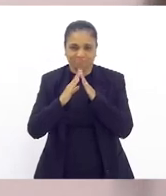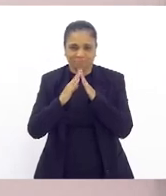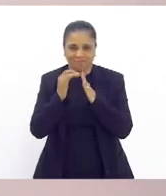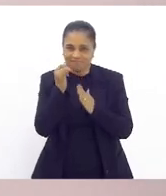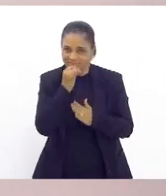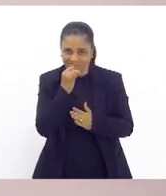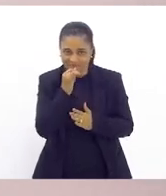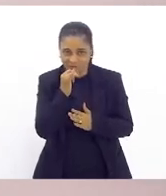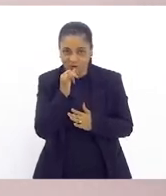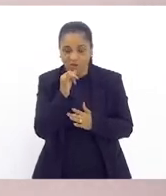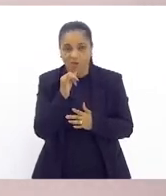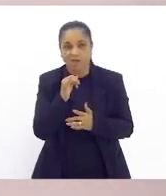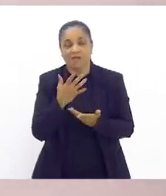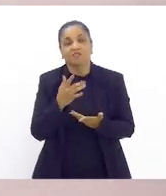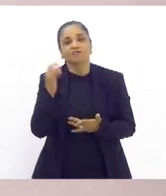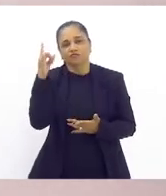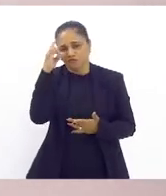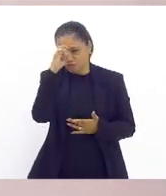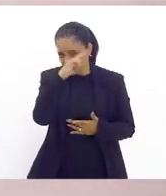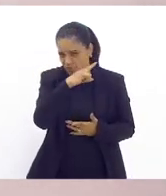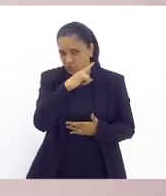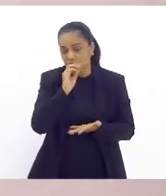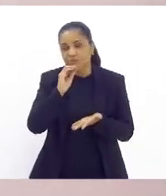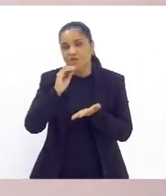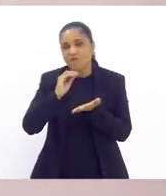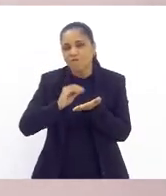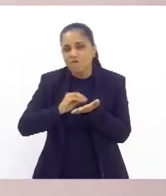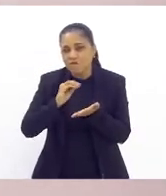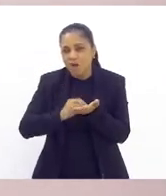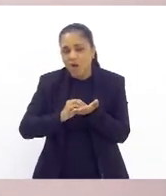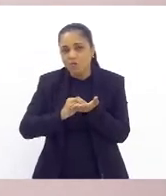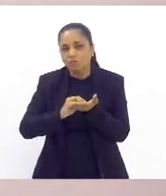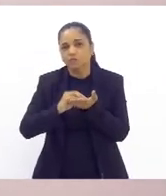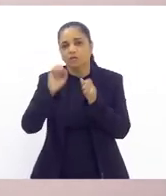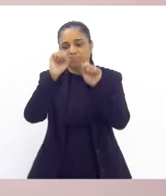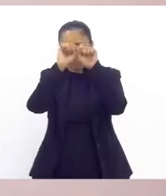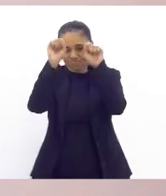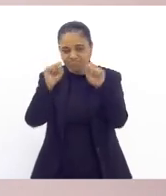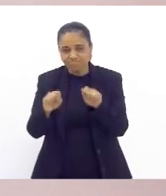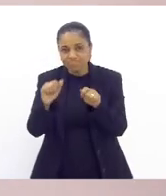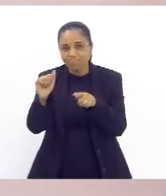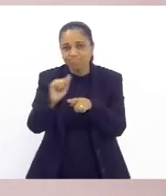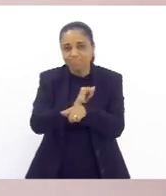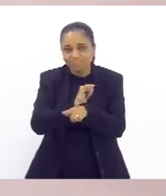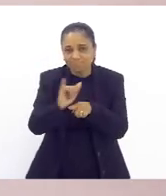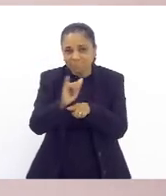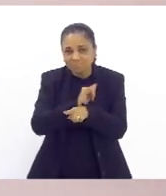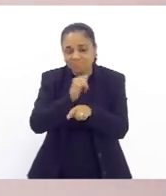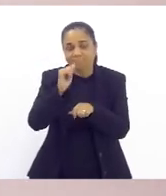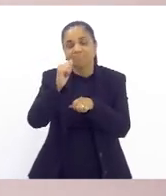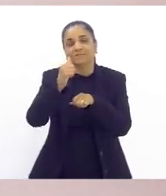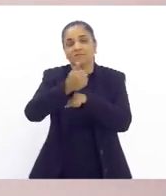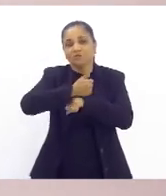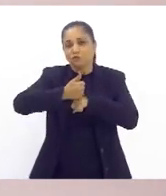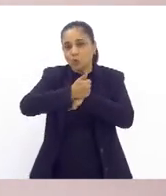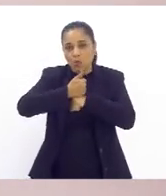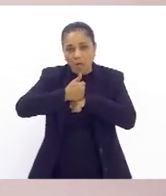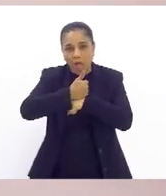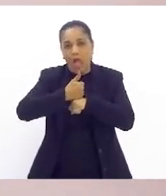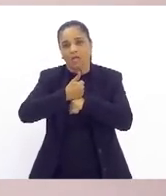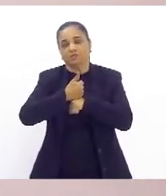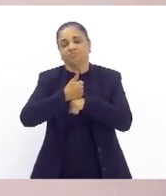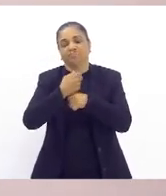difícil então falta funcionários falta maquinário falta veículos